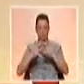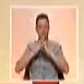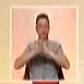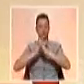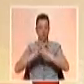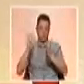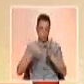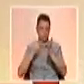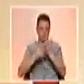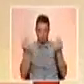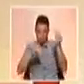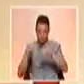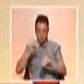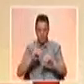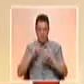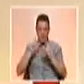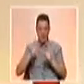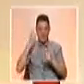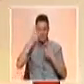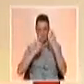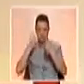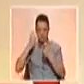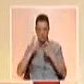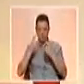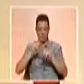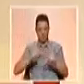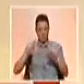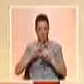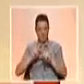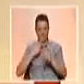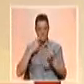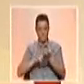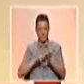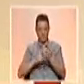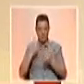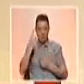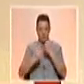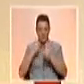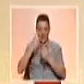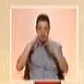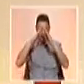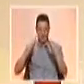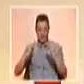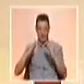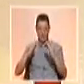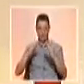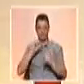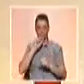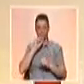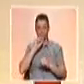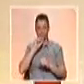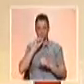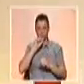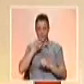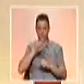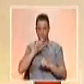que é necessária para qualquer, basicamente eu penso, e não estou fora da verdade, que qualquer telhado pode...